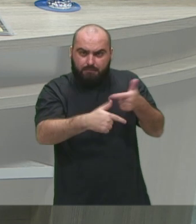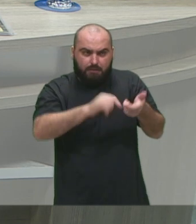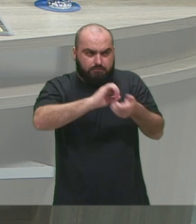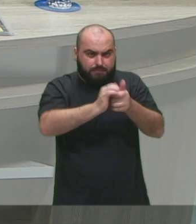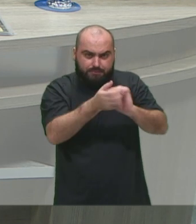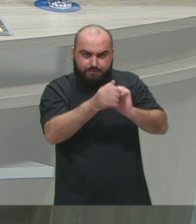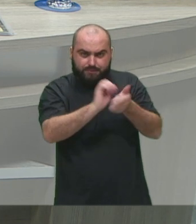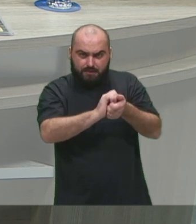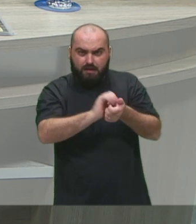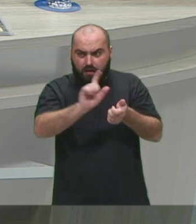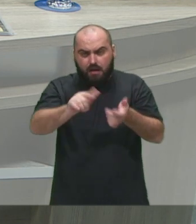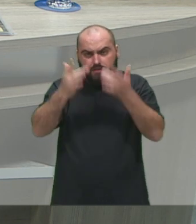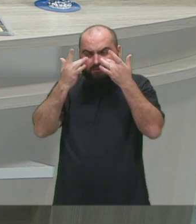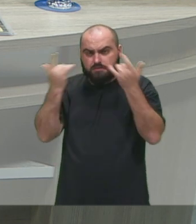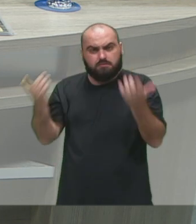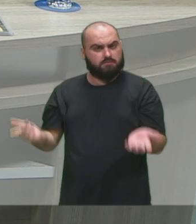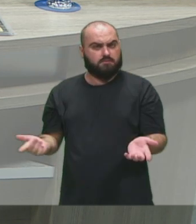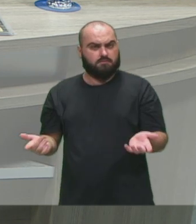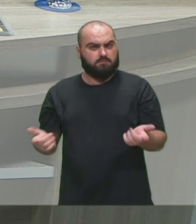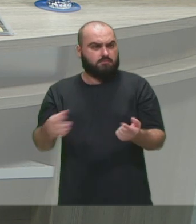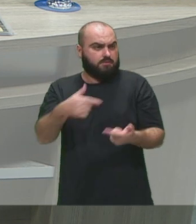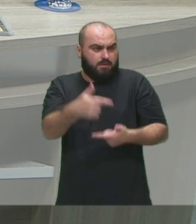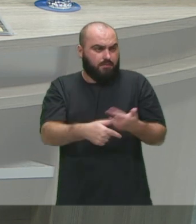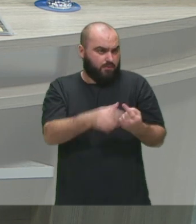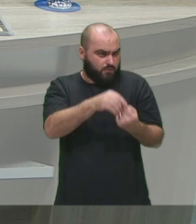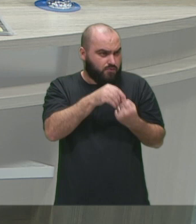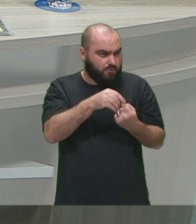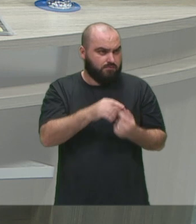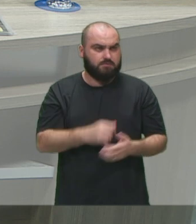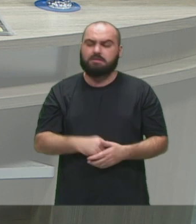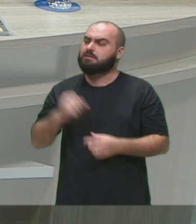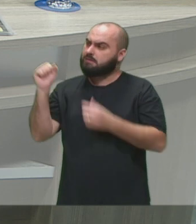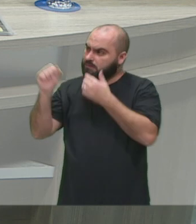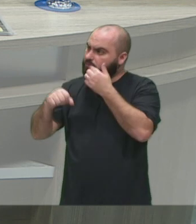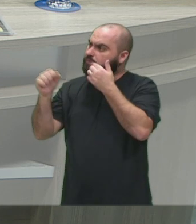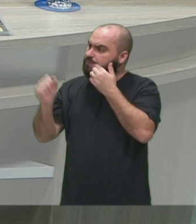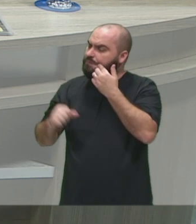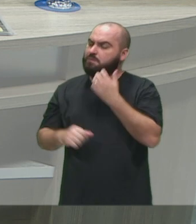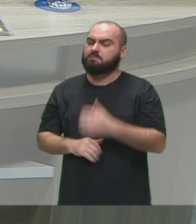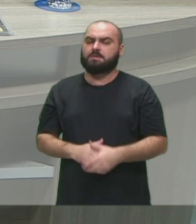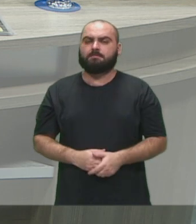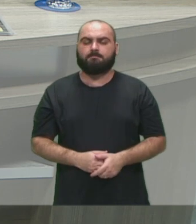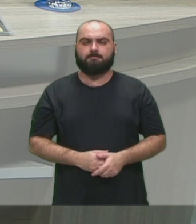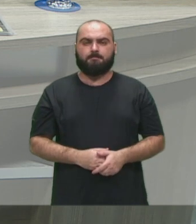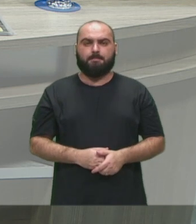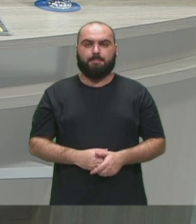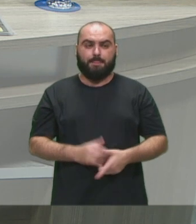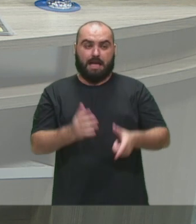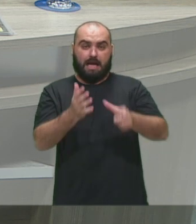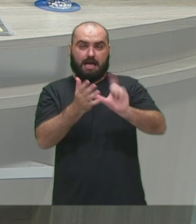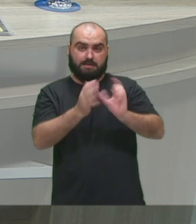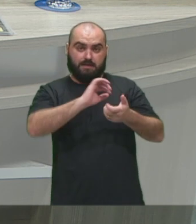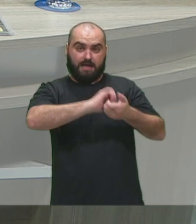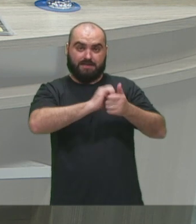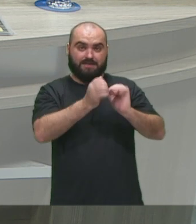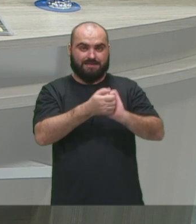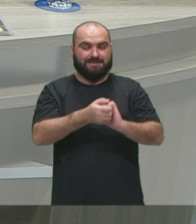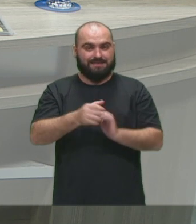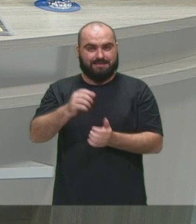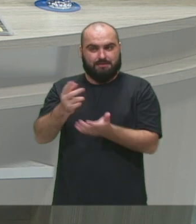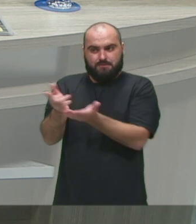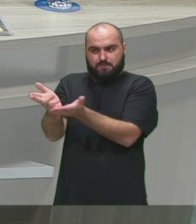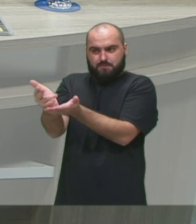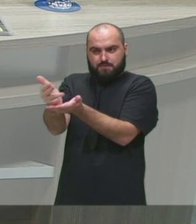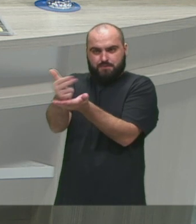mesmo Sim. que seja uma reprodução, ele é um trabalho Sim, único, né? Sim. E o artista, antes de ser o artista plástico, ele é o